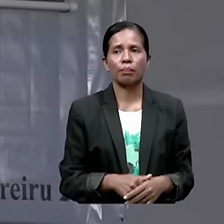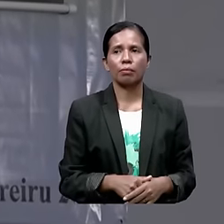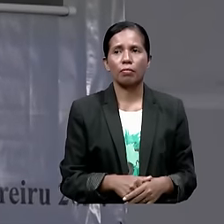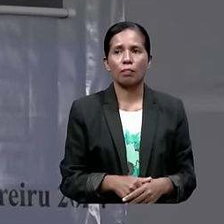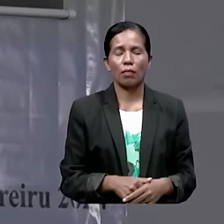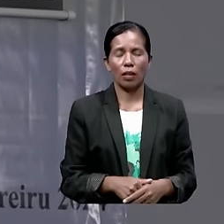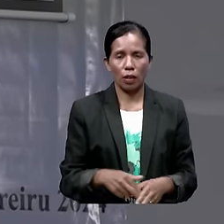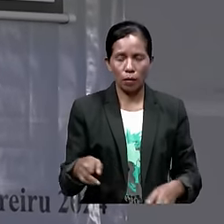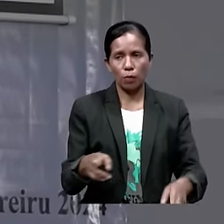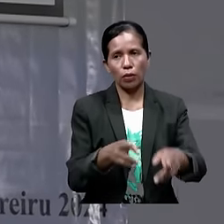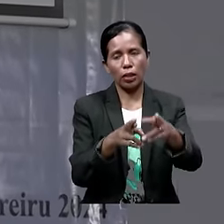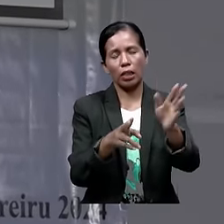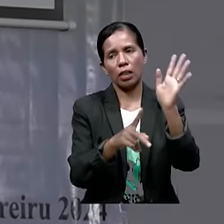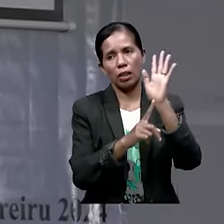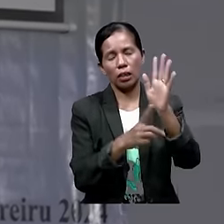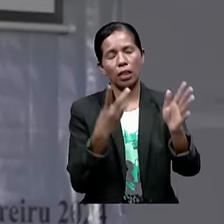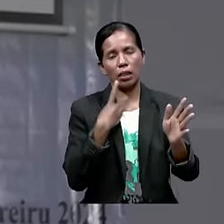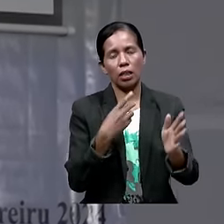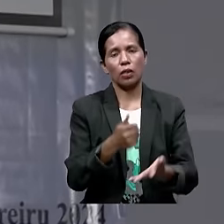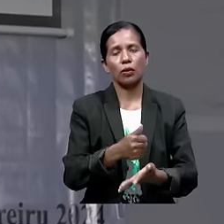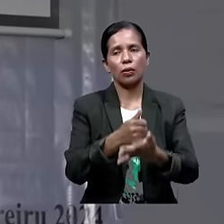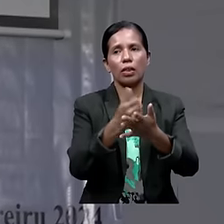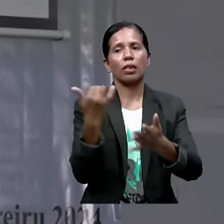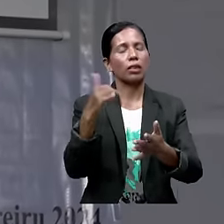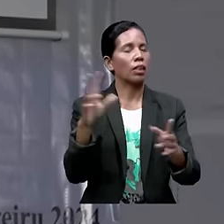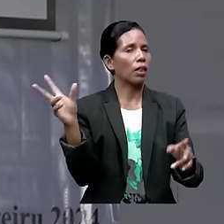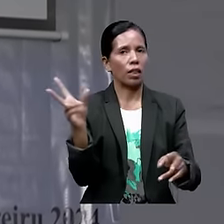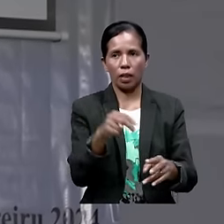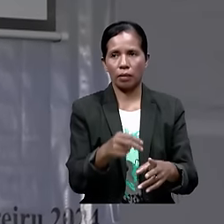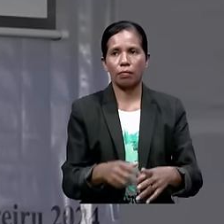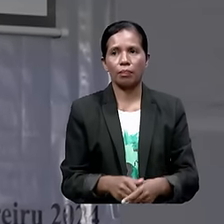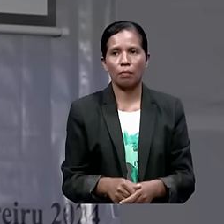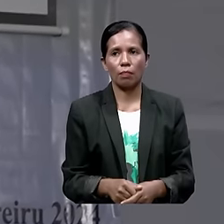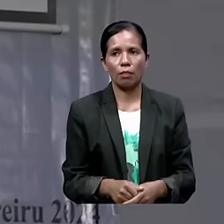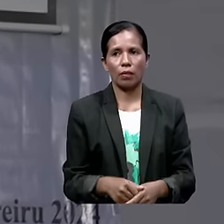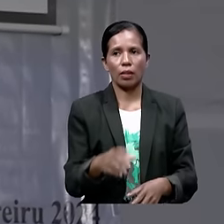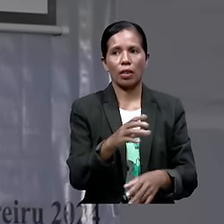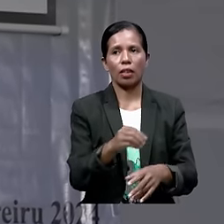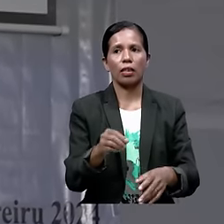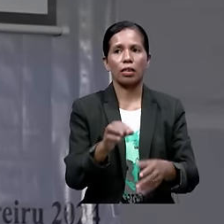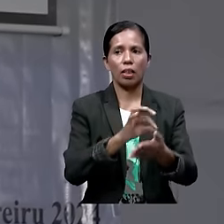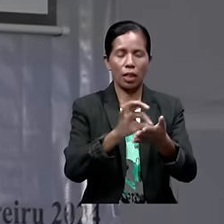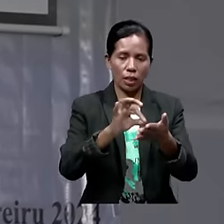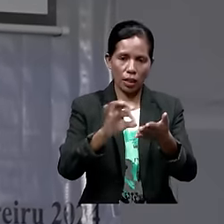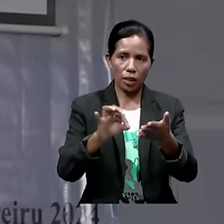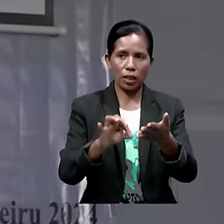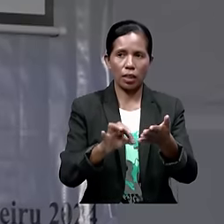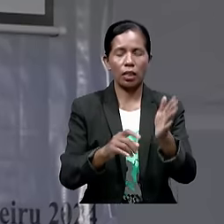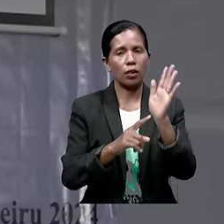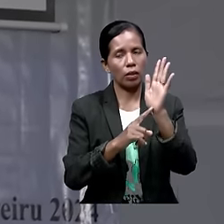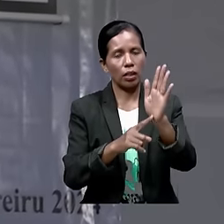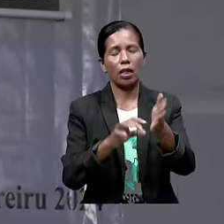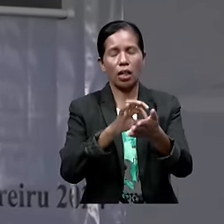Motone la hone sene mai te defendela, sire de la, ia kul ne hakene keres